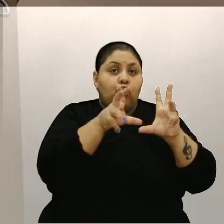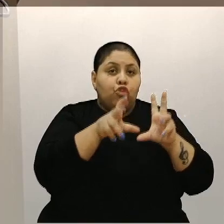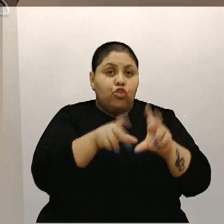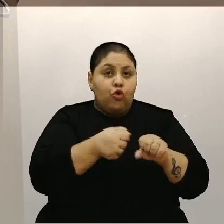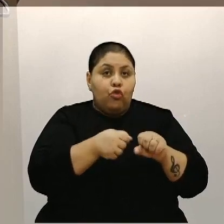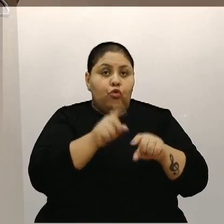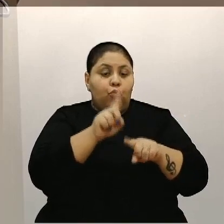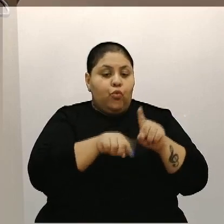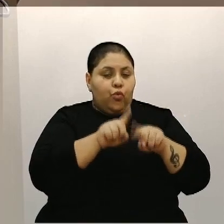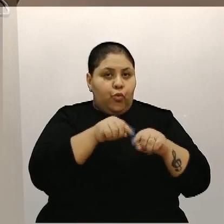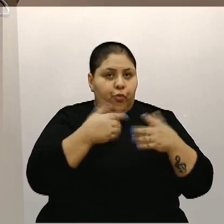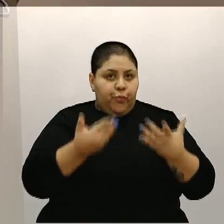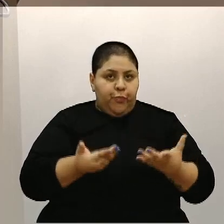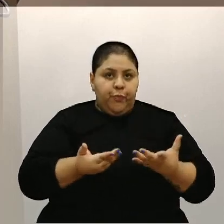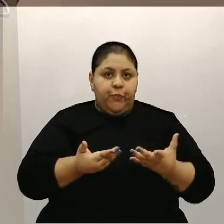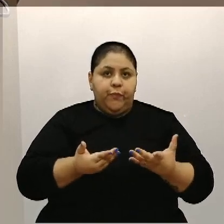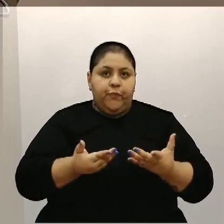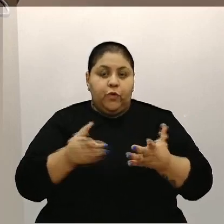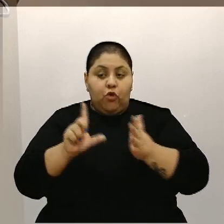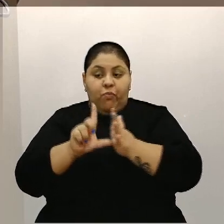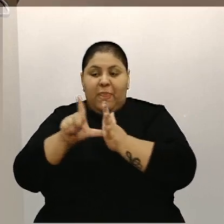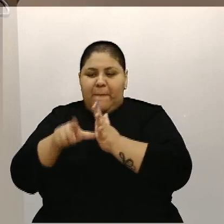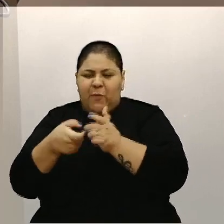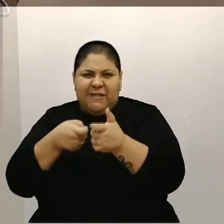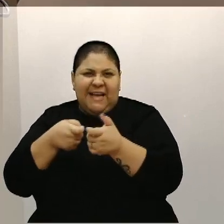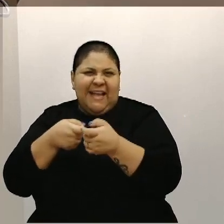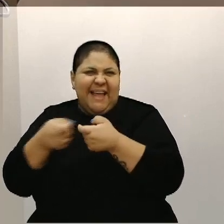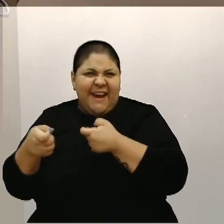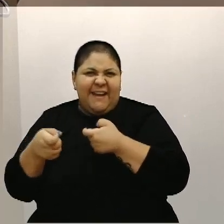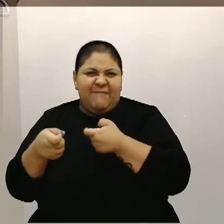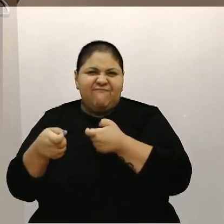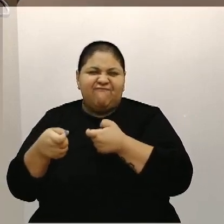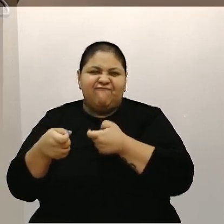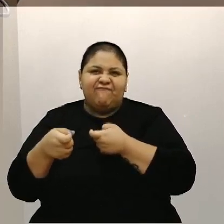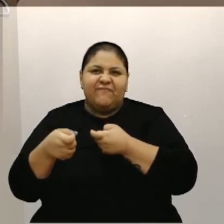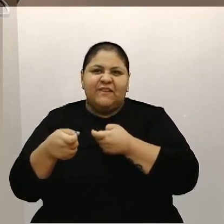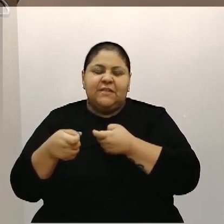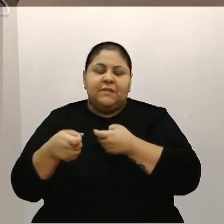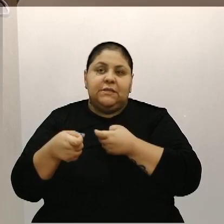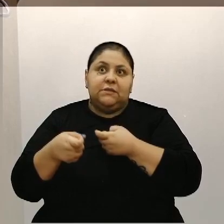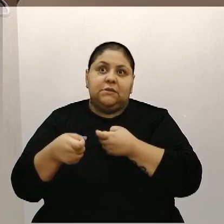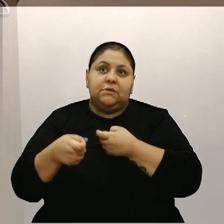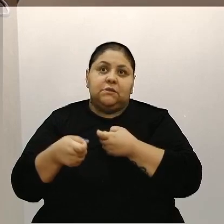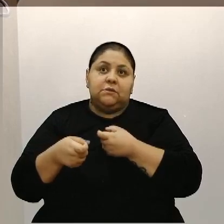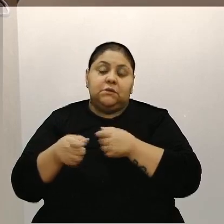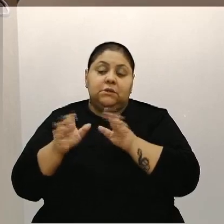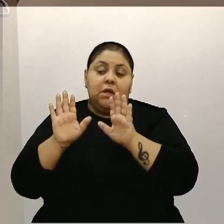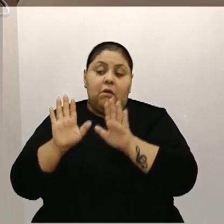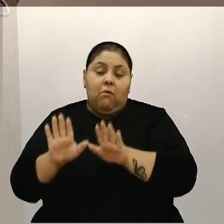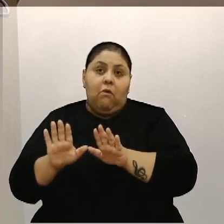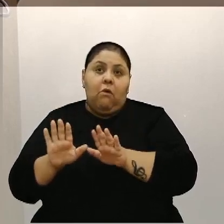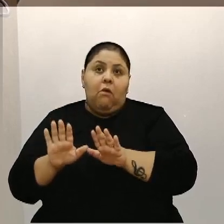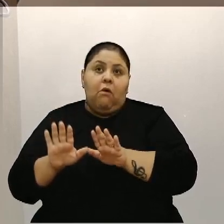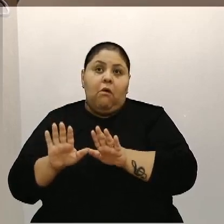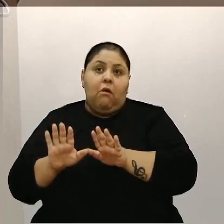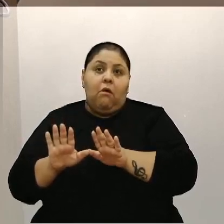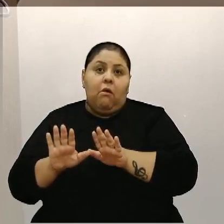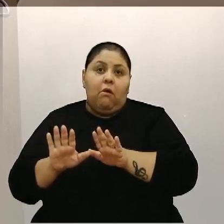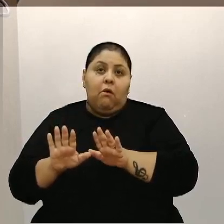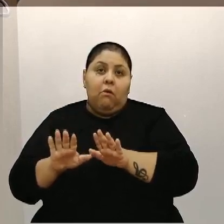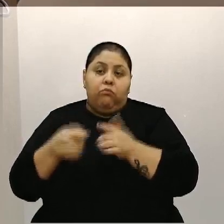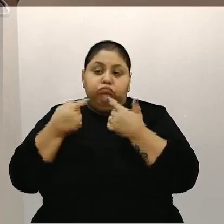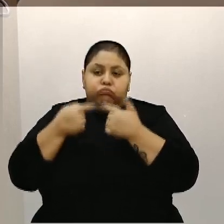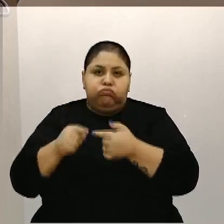material. Então, o pós-guerra, ele está se estabelecendo muito